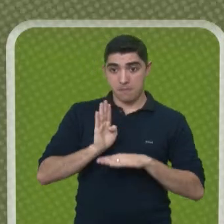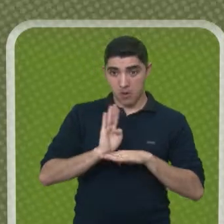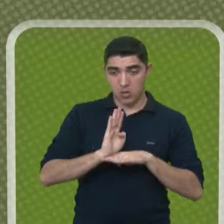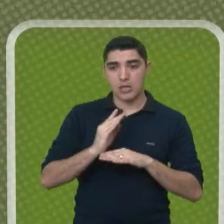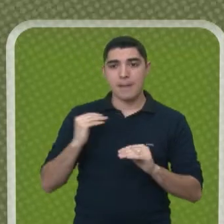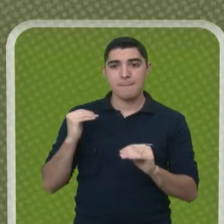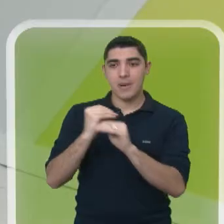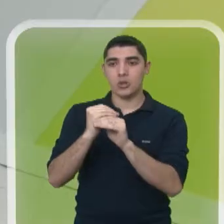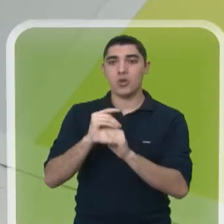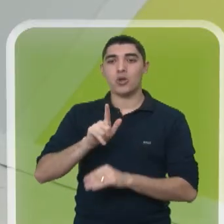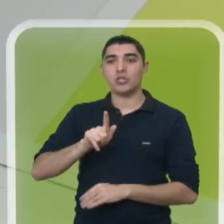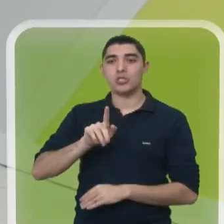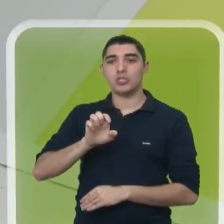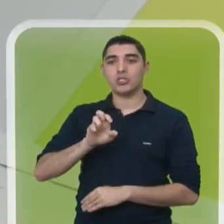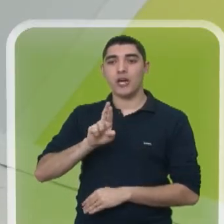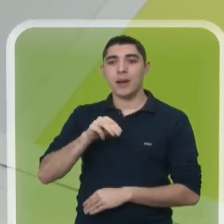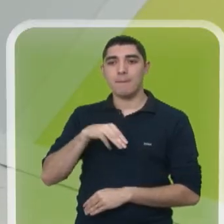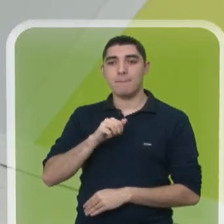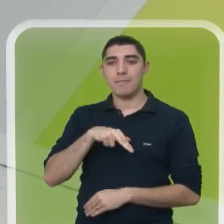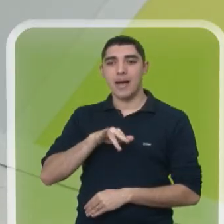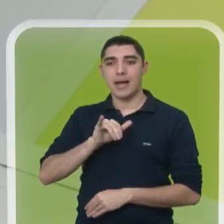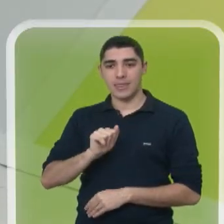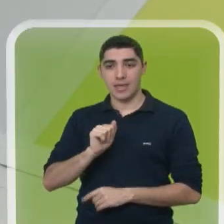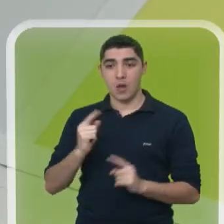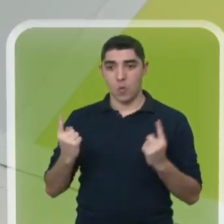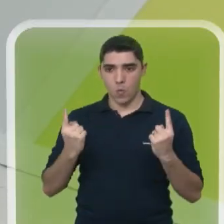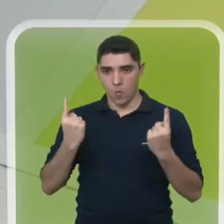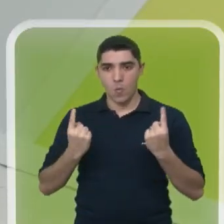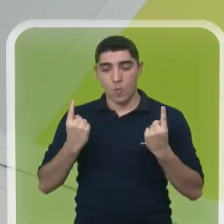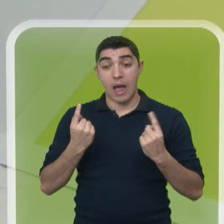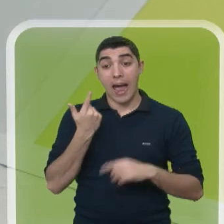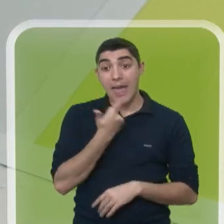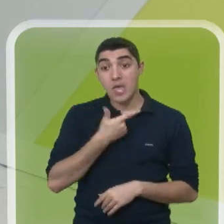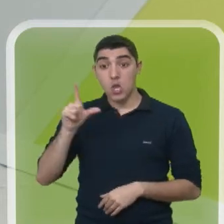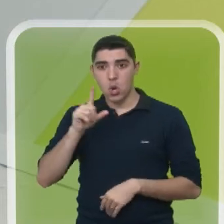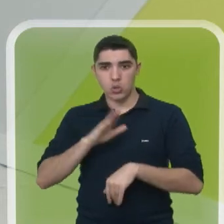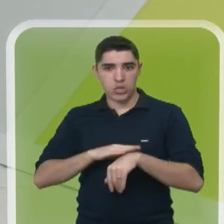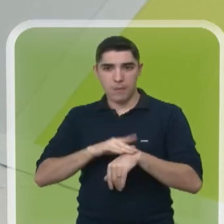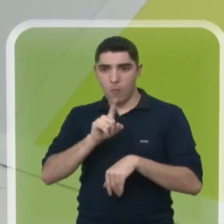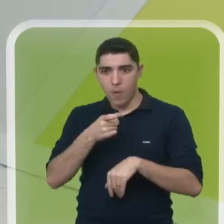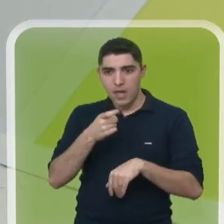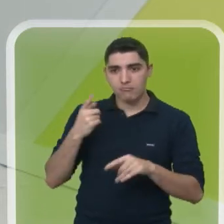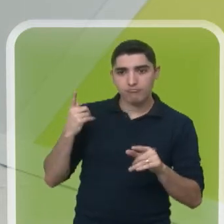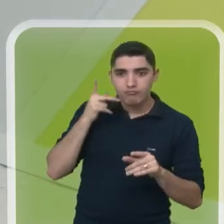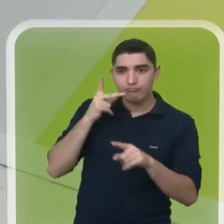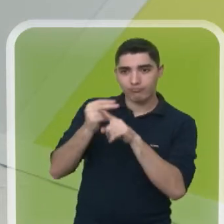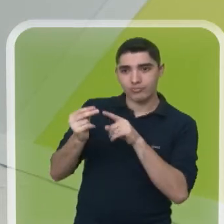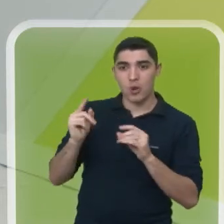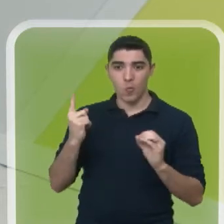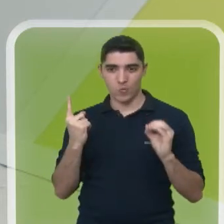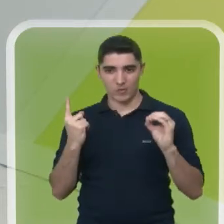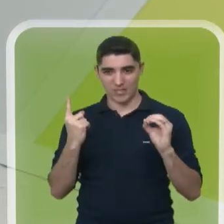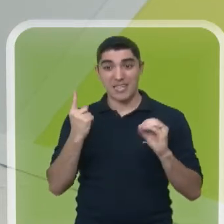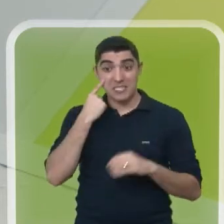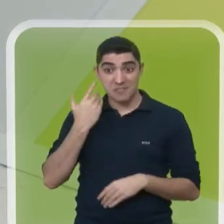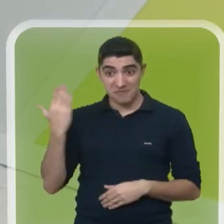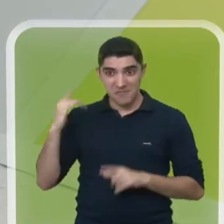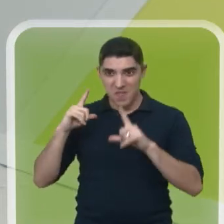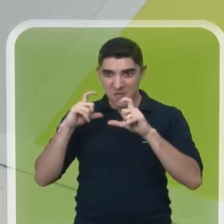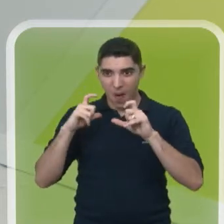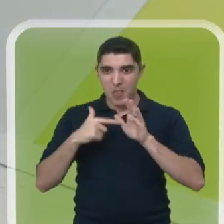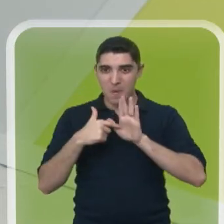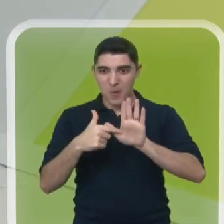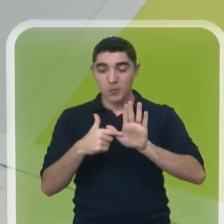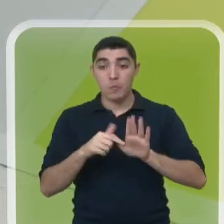1-1 com a Germânia e venceu no shootout por 1-0. O SESI foi o grande campeão, você viu fotos da galera aí, ó. O SESI